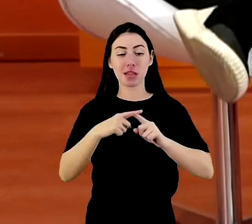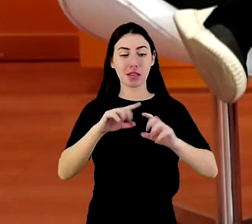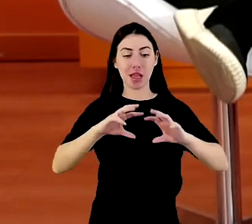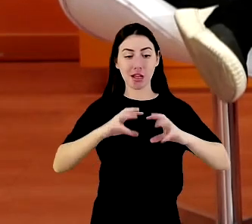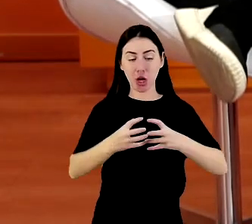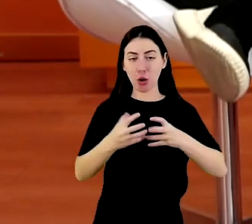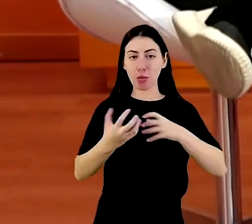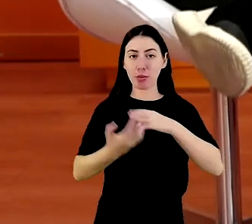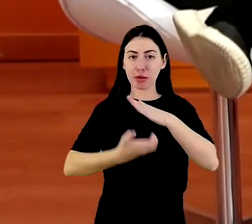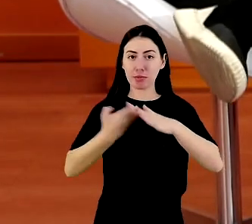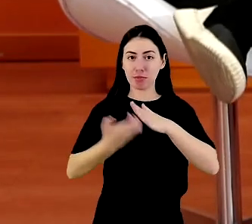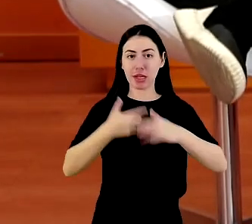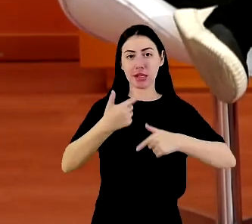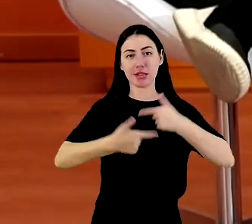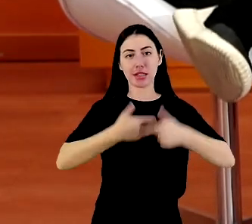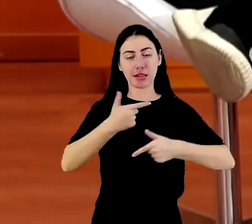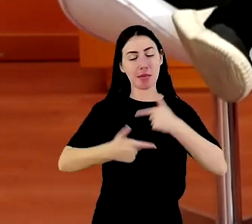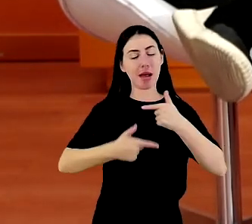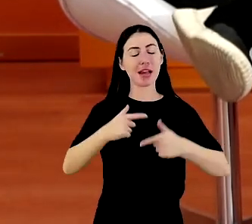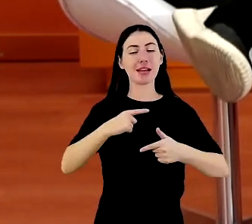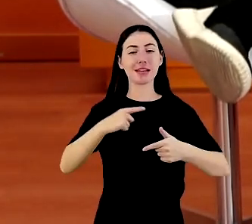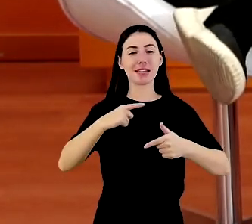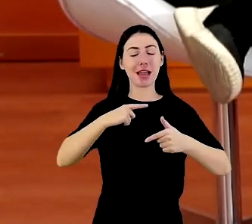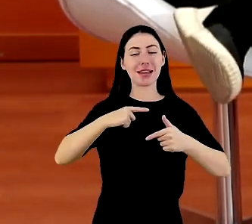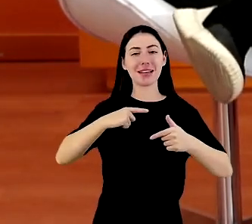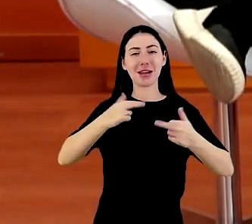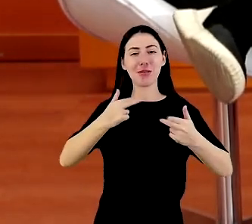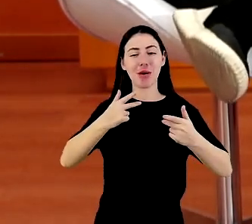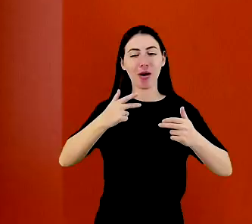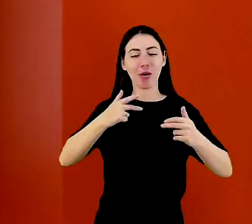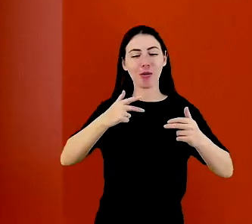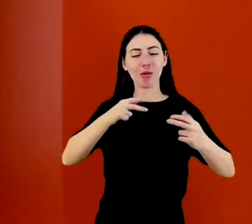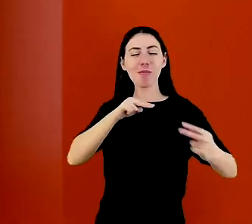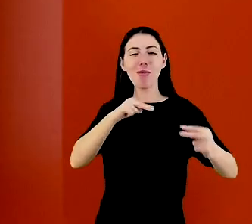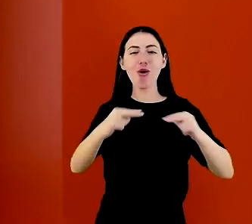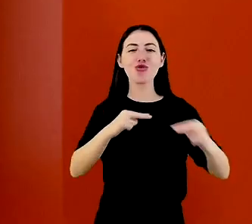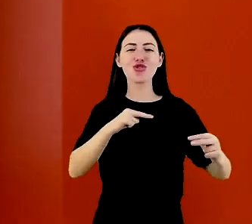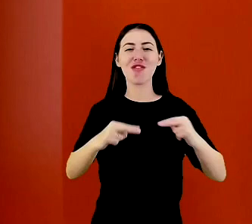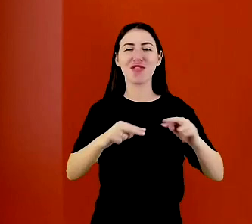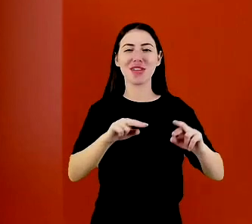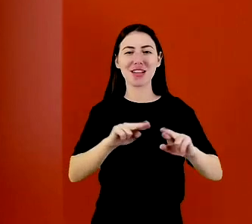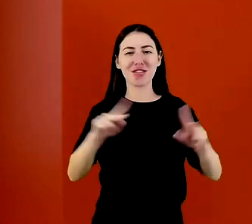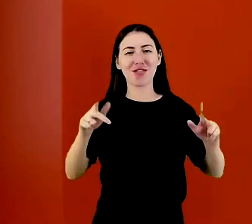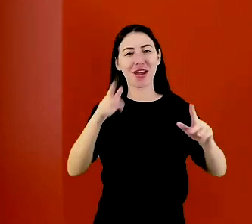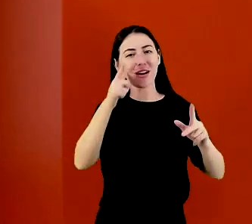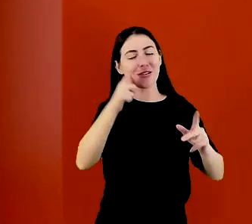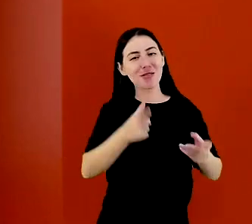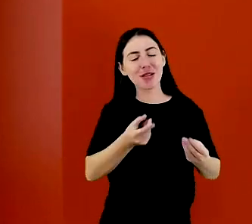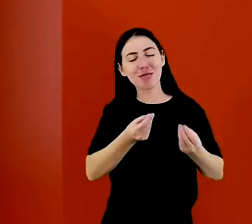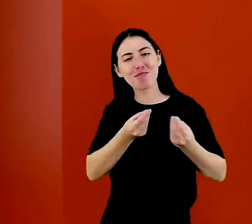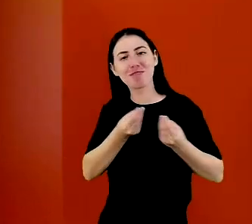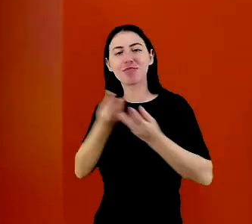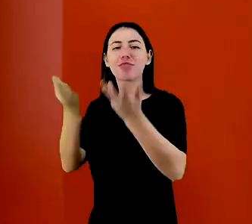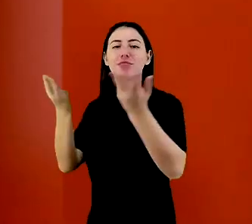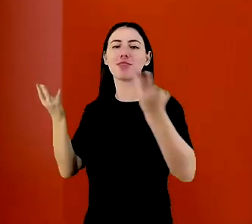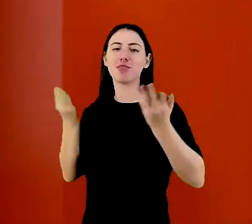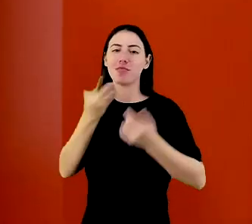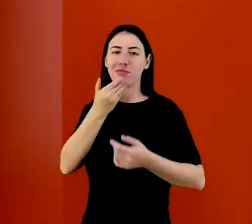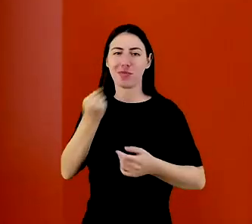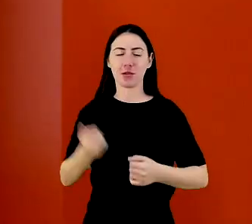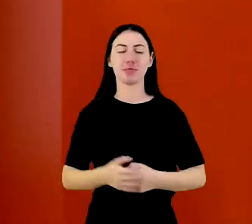mais, olhando, sim, o cliente. Mas agora eu vou colocar aqui as perguntas. Turma, por favor, enviem